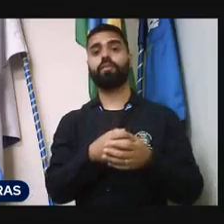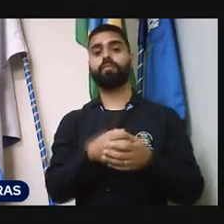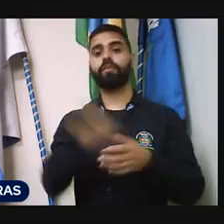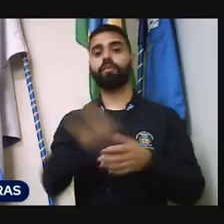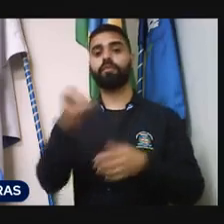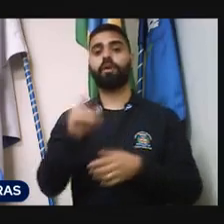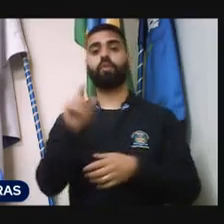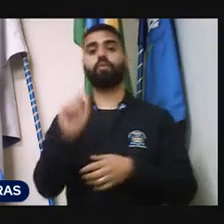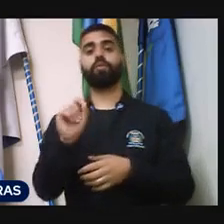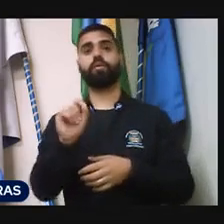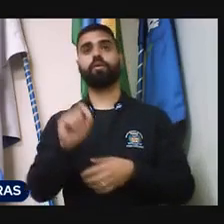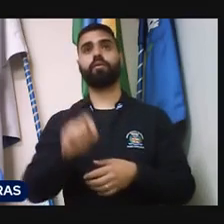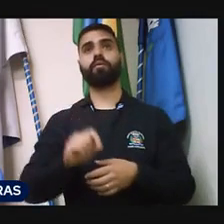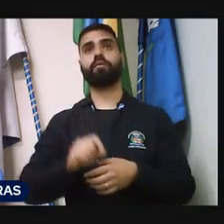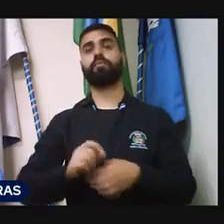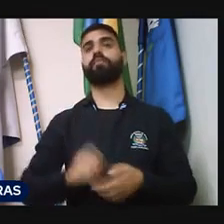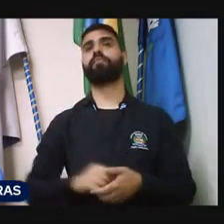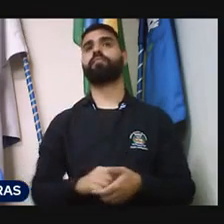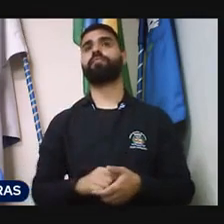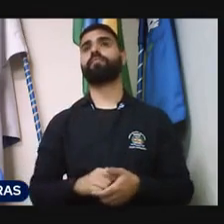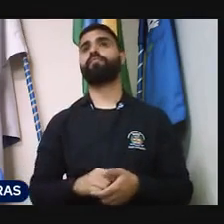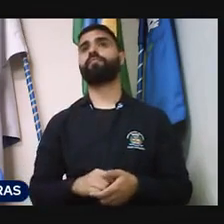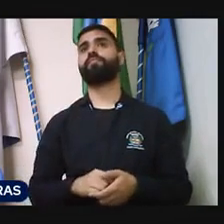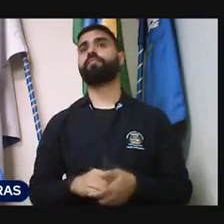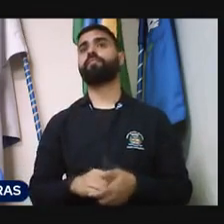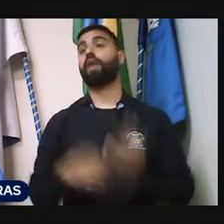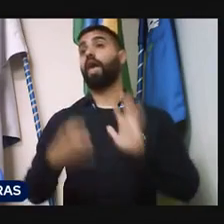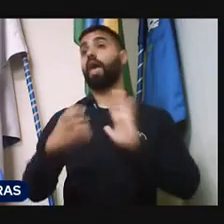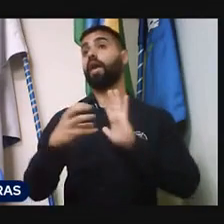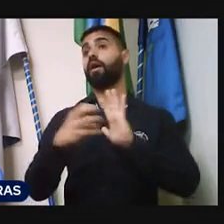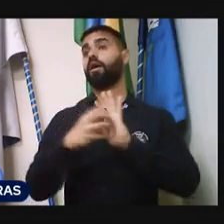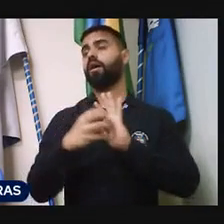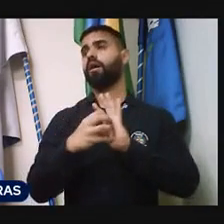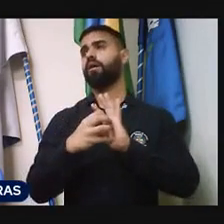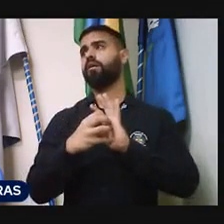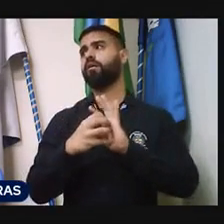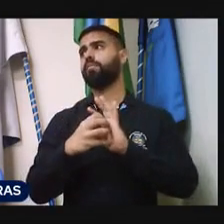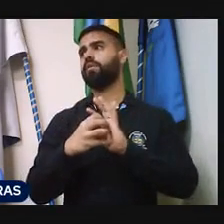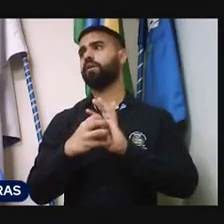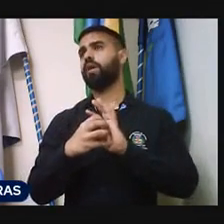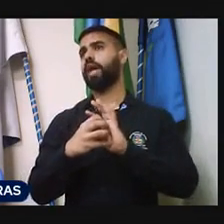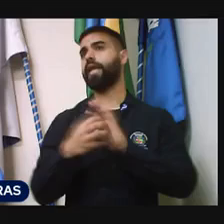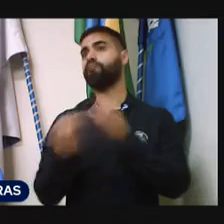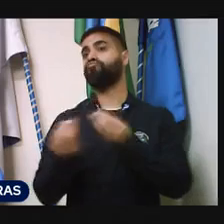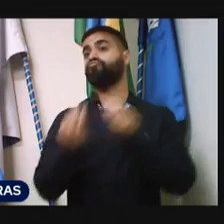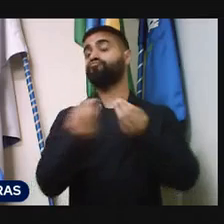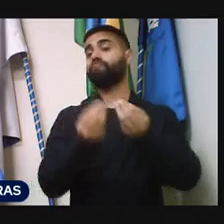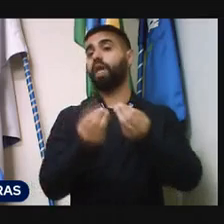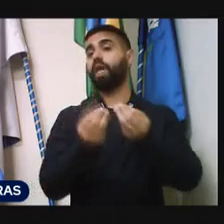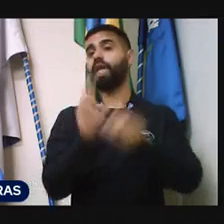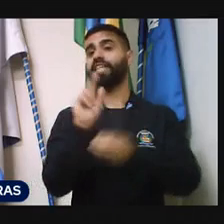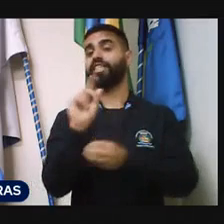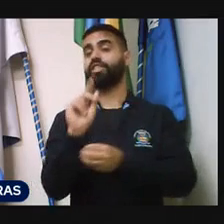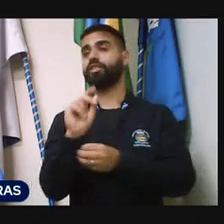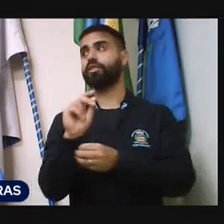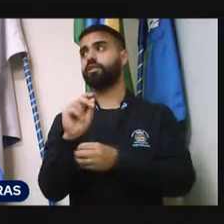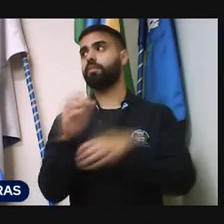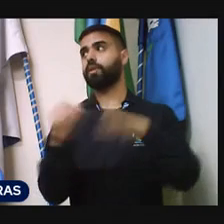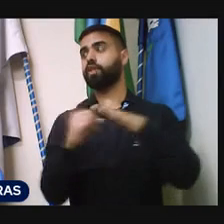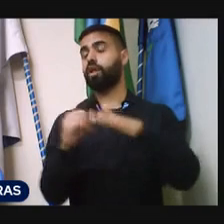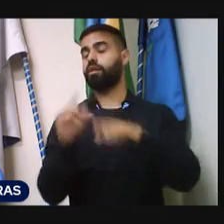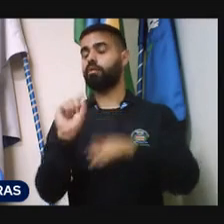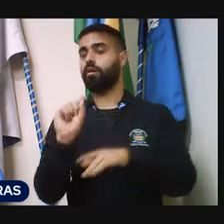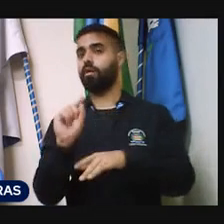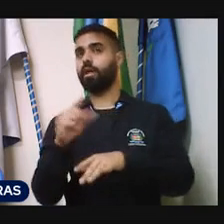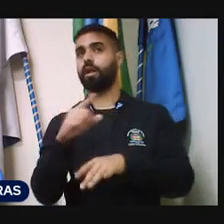ficar bem claro que essa casa ela ela não devolve ela não passa dinheiro para gente dar de nenhuma essa casa ela tem